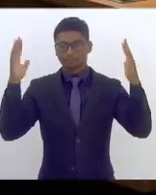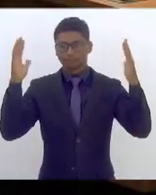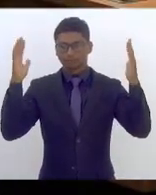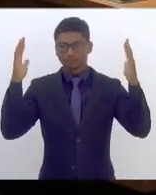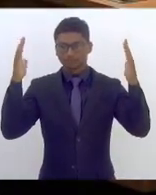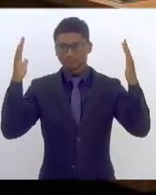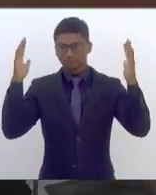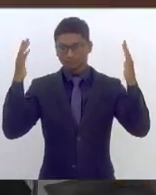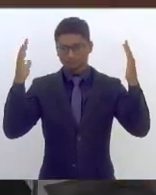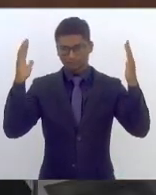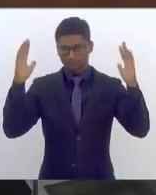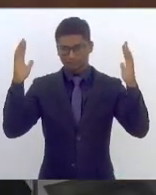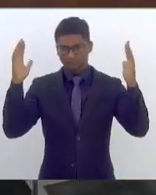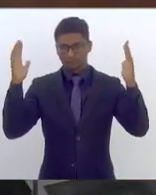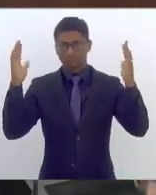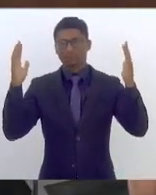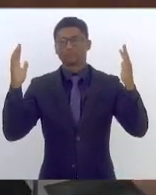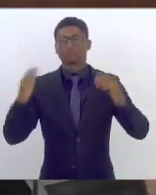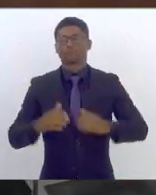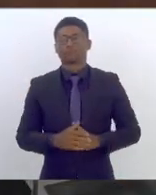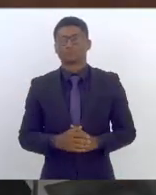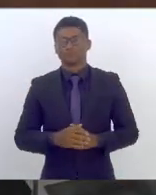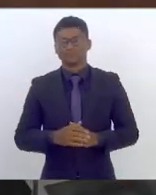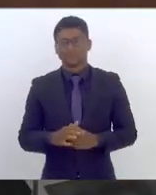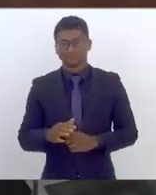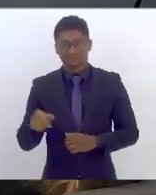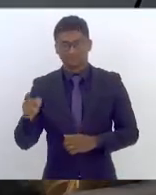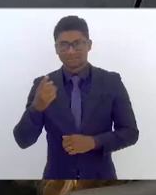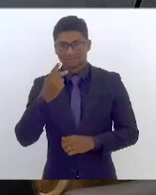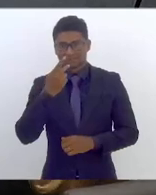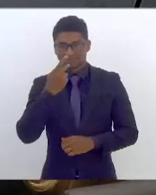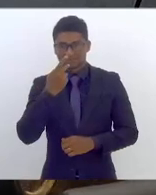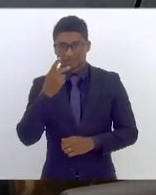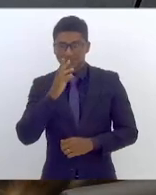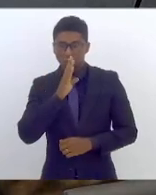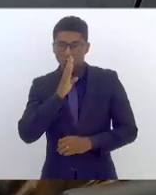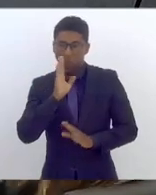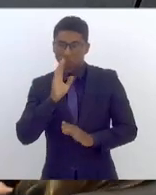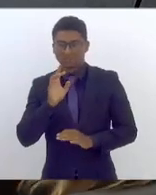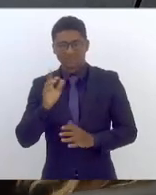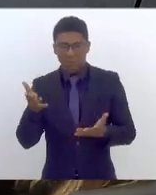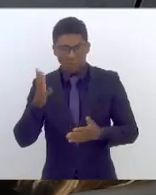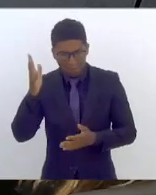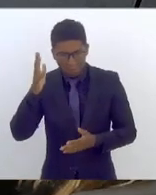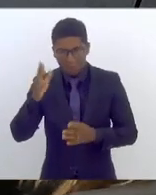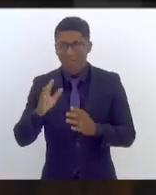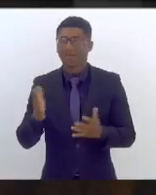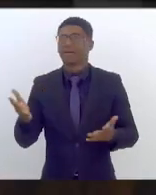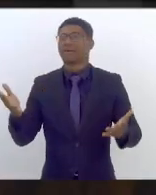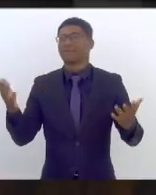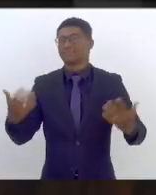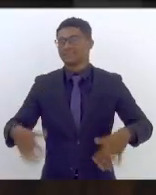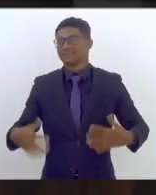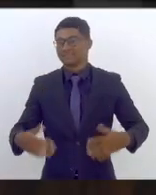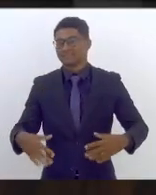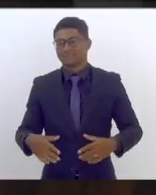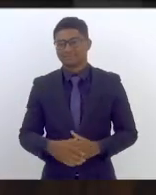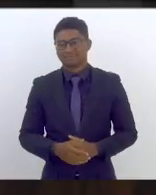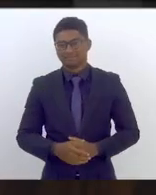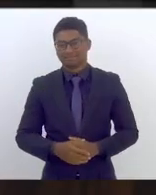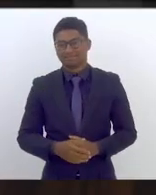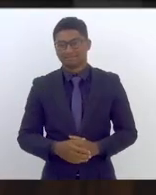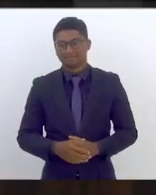amém e ela não ia falar hein Doutora Luiza não ia